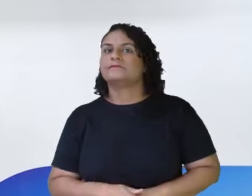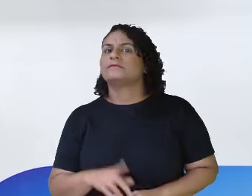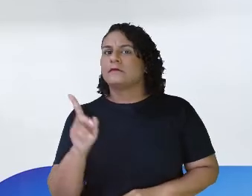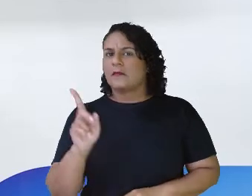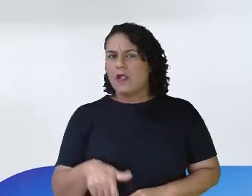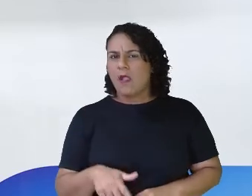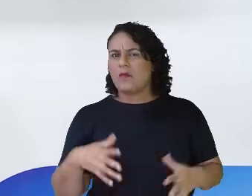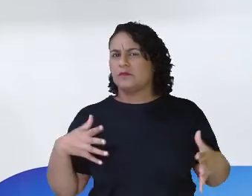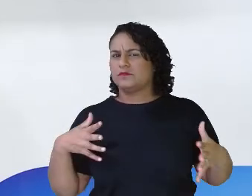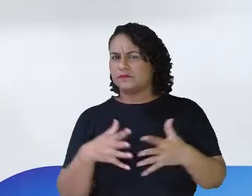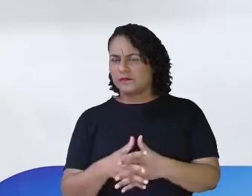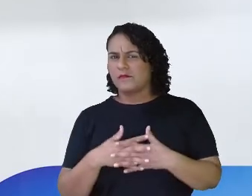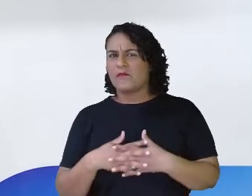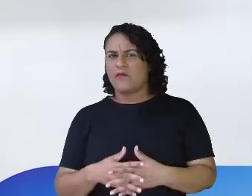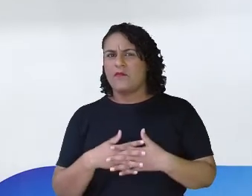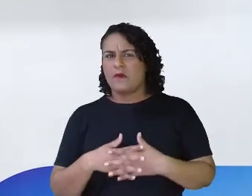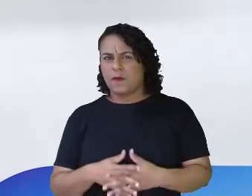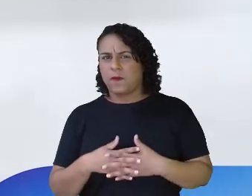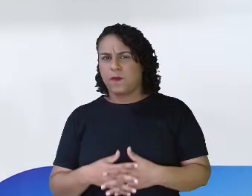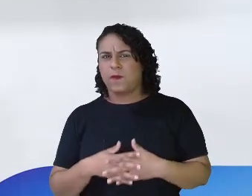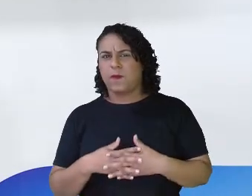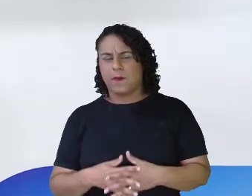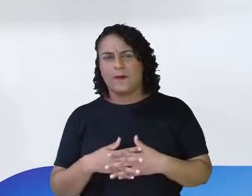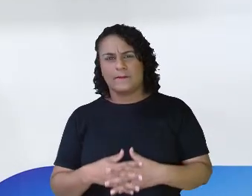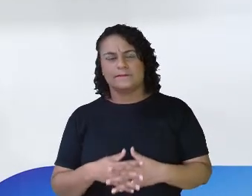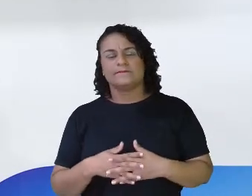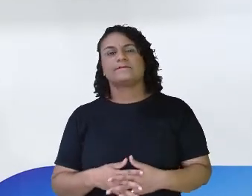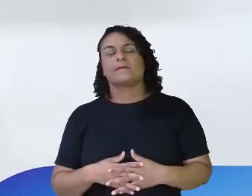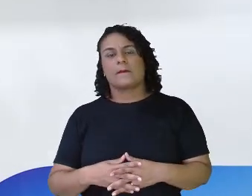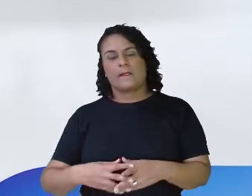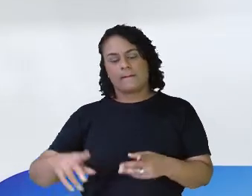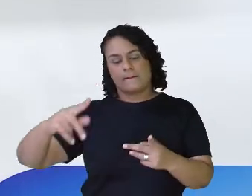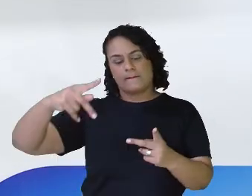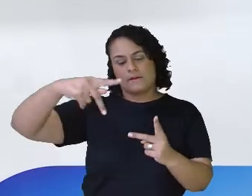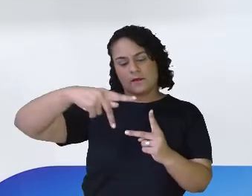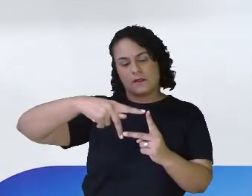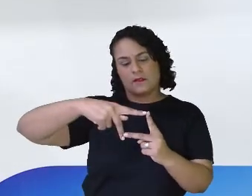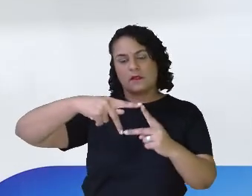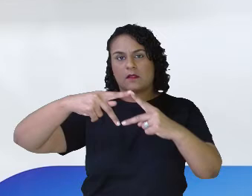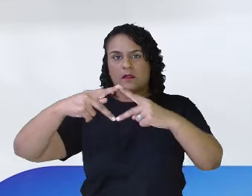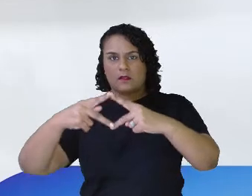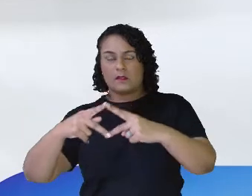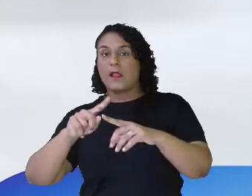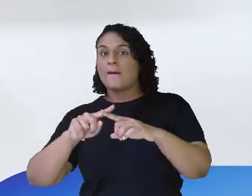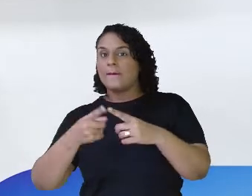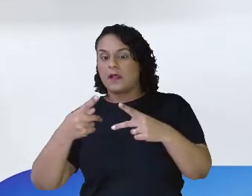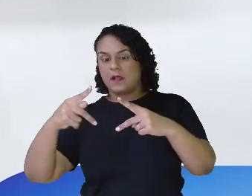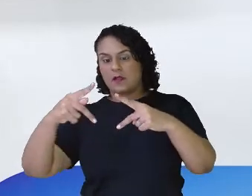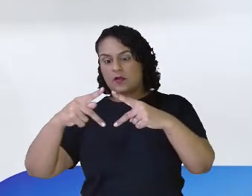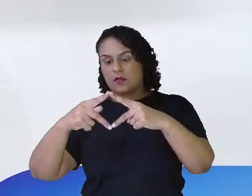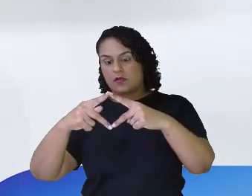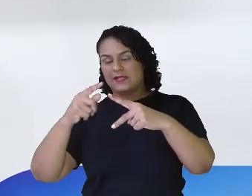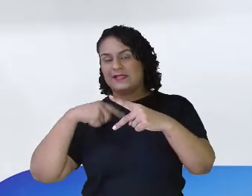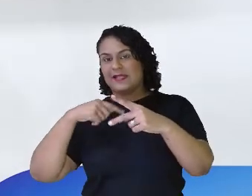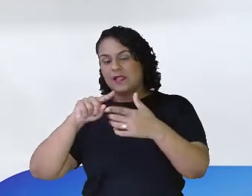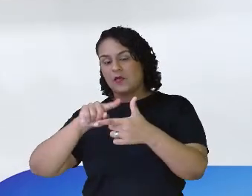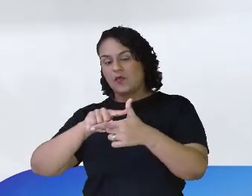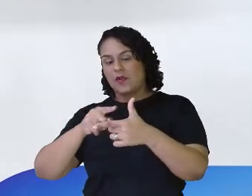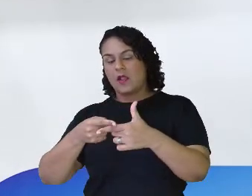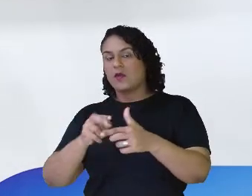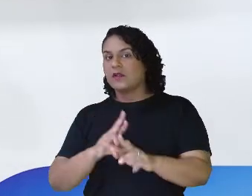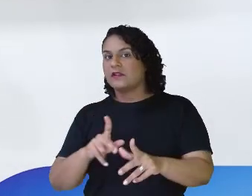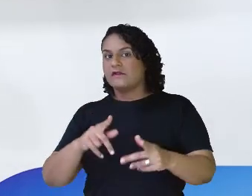bem confundível essa questão do losango e do quadrado. Mas pensa que losango tem ângulos diferentes.